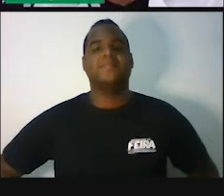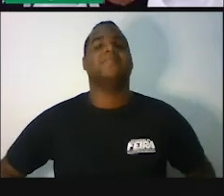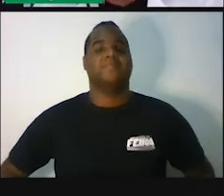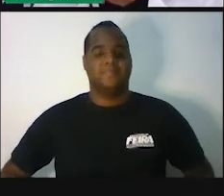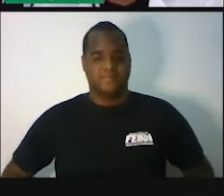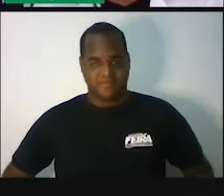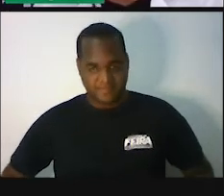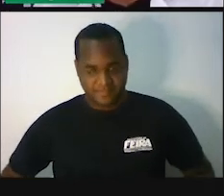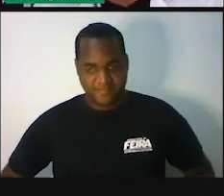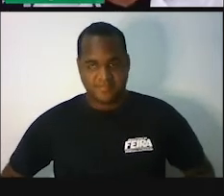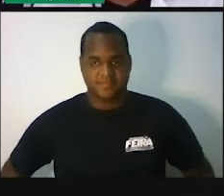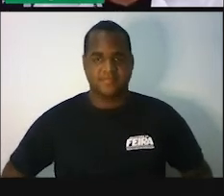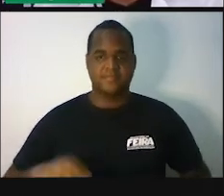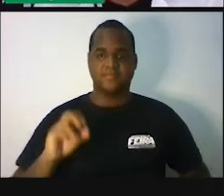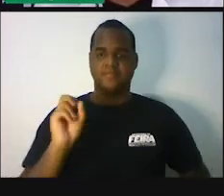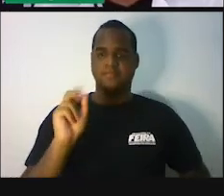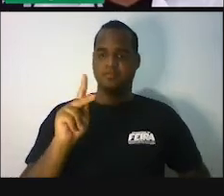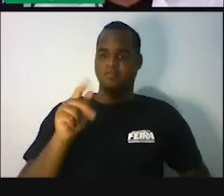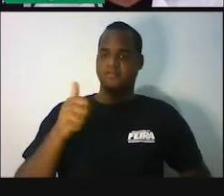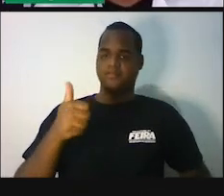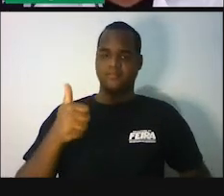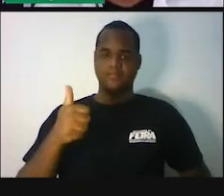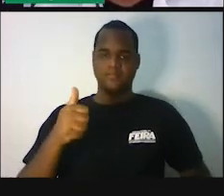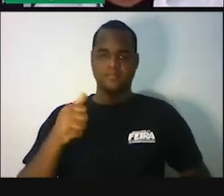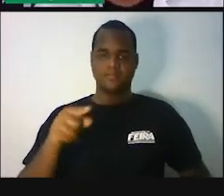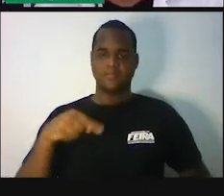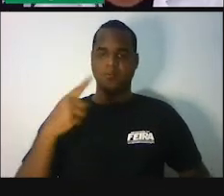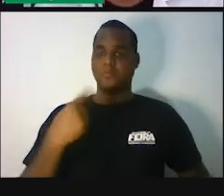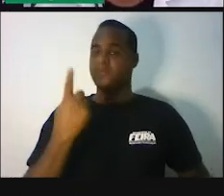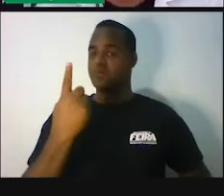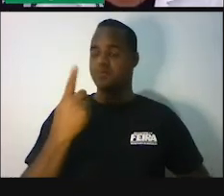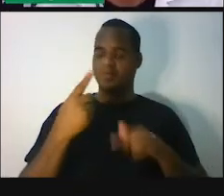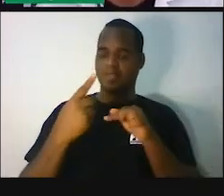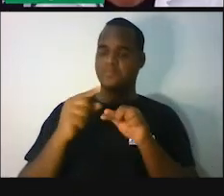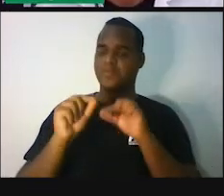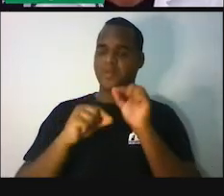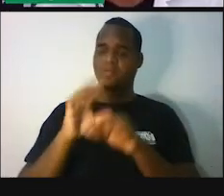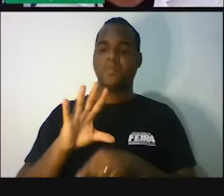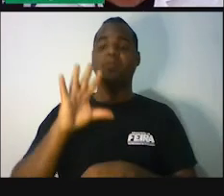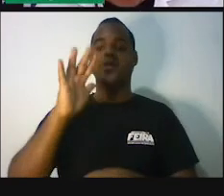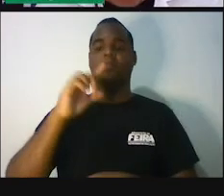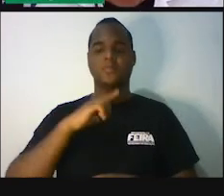Beleza. Depois desses um sétimo, o que é que aconteceu?